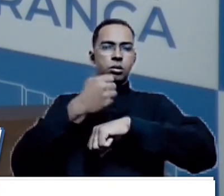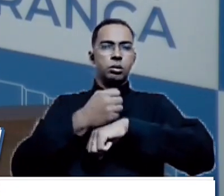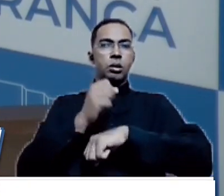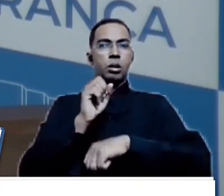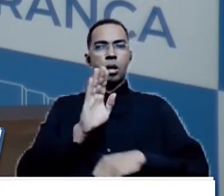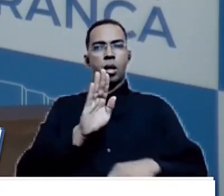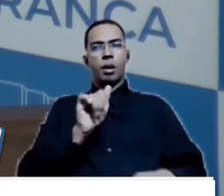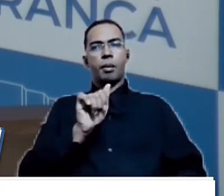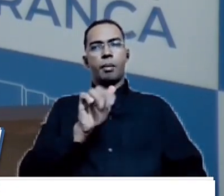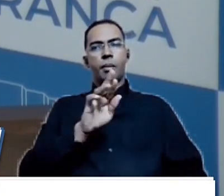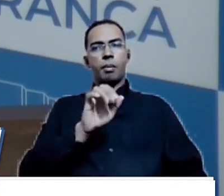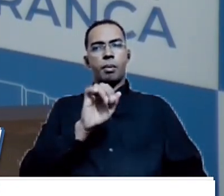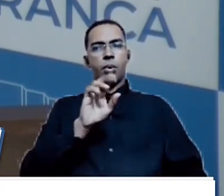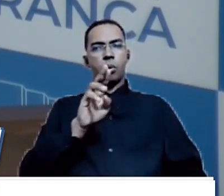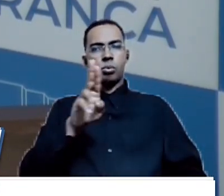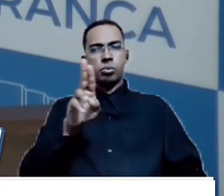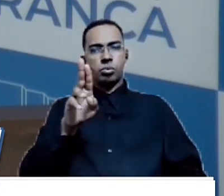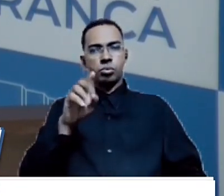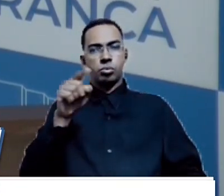300